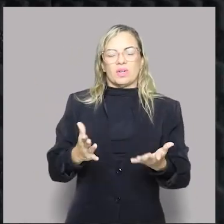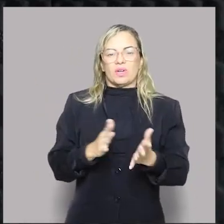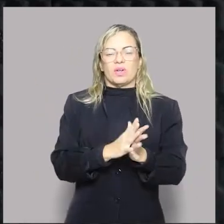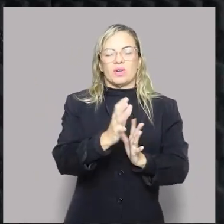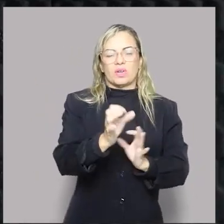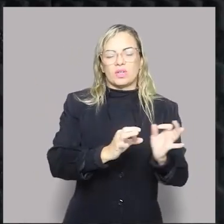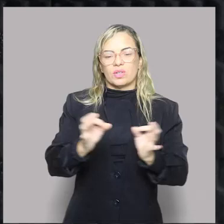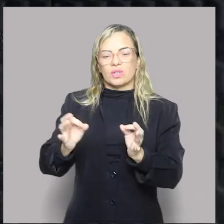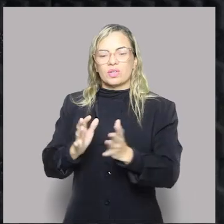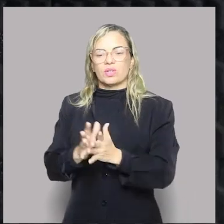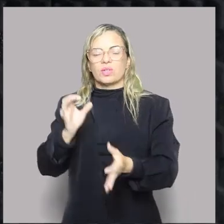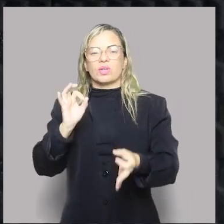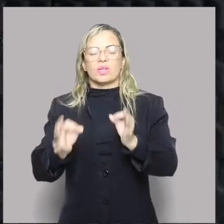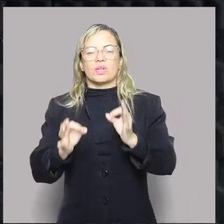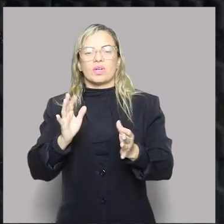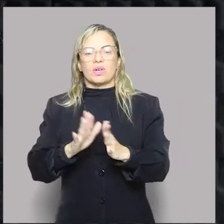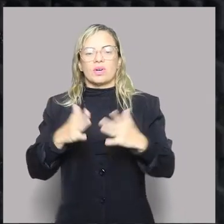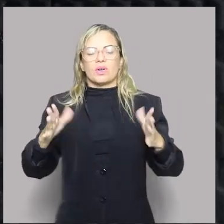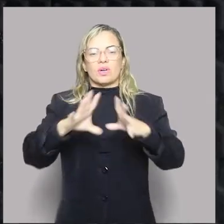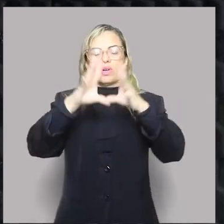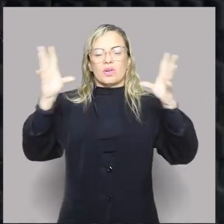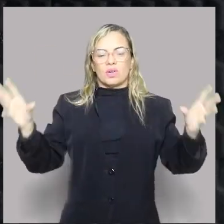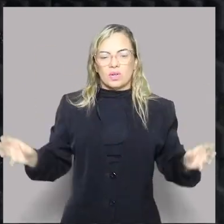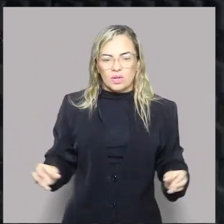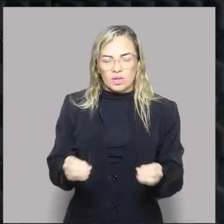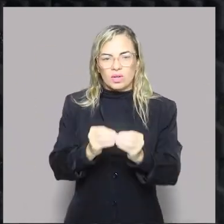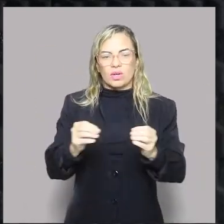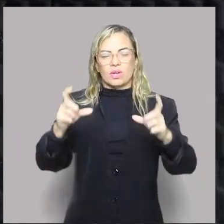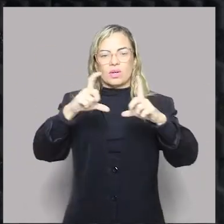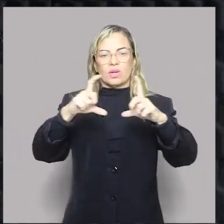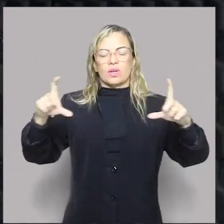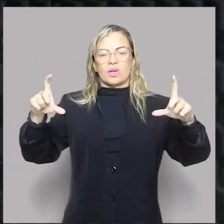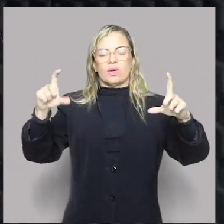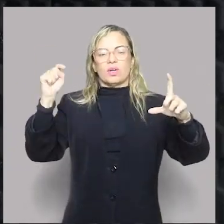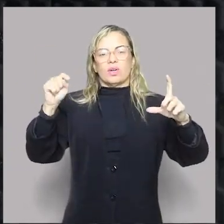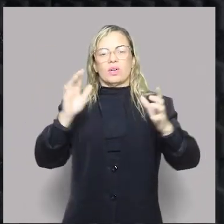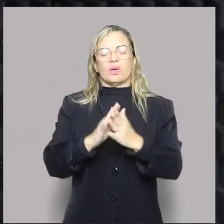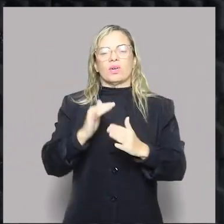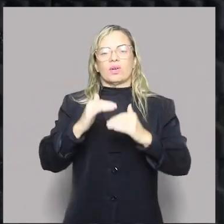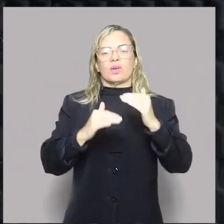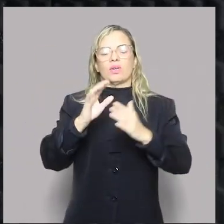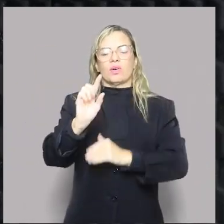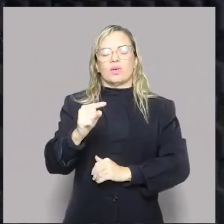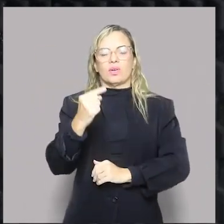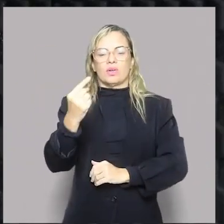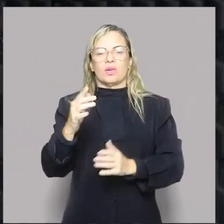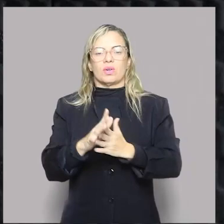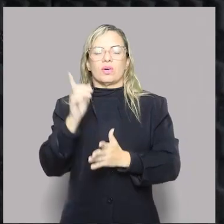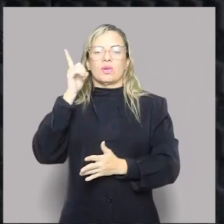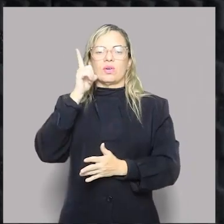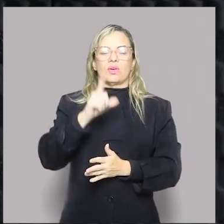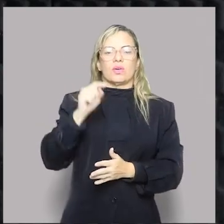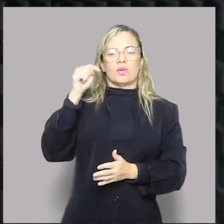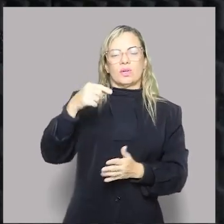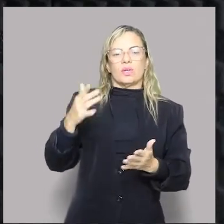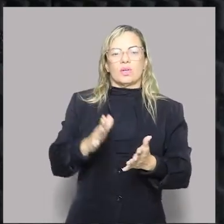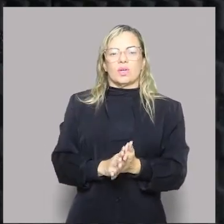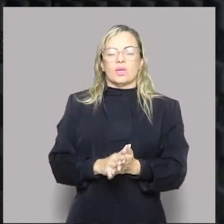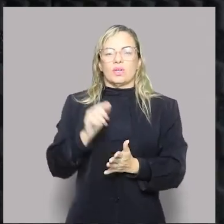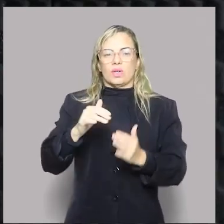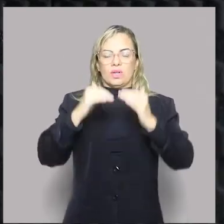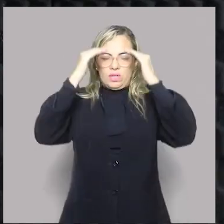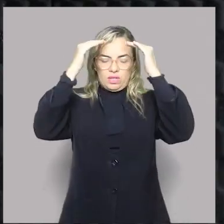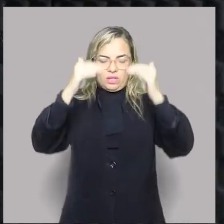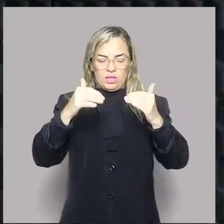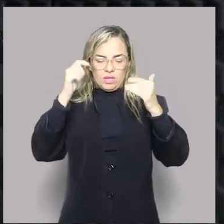que às vezes, a gente decide resolver isso de um jeito, mas traz um outro problema, né? Então, ou seja, você está